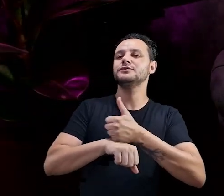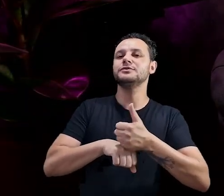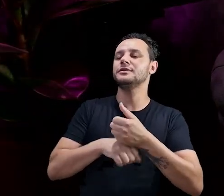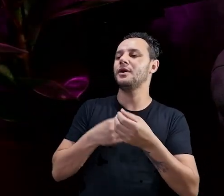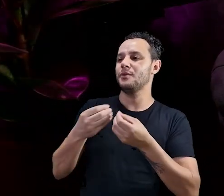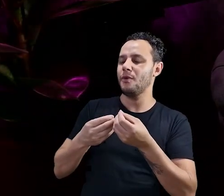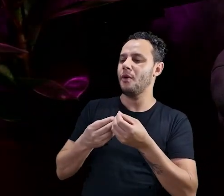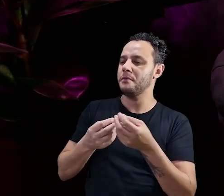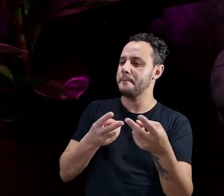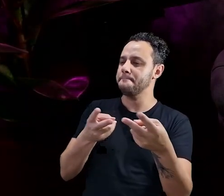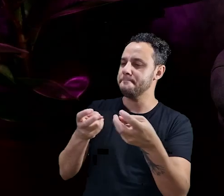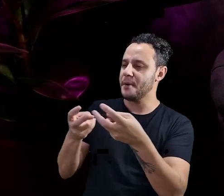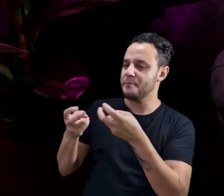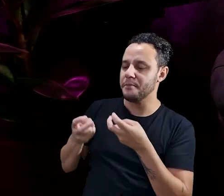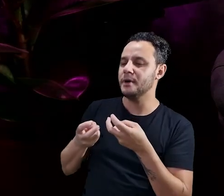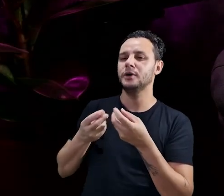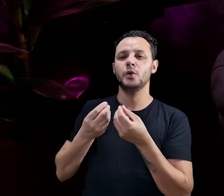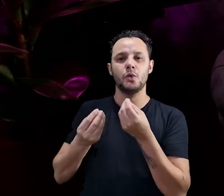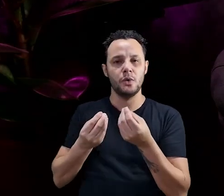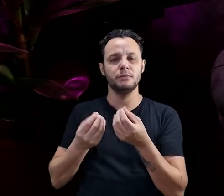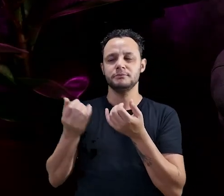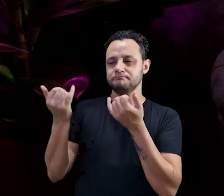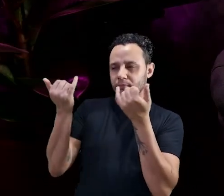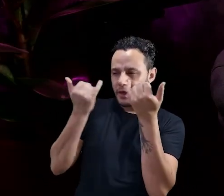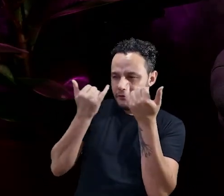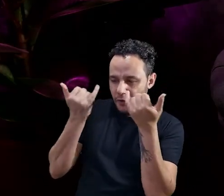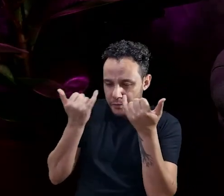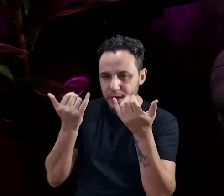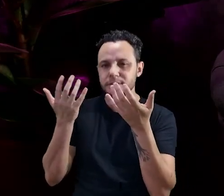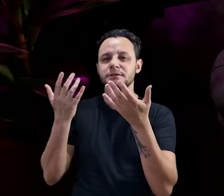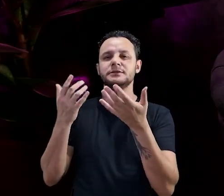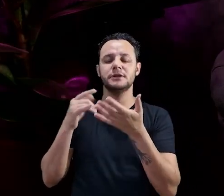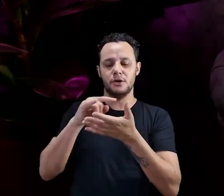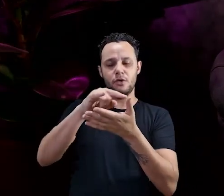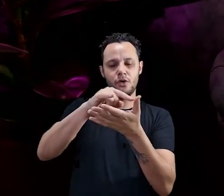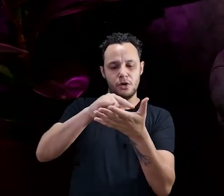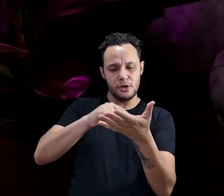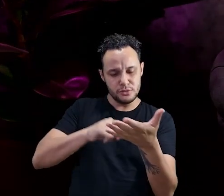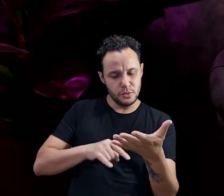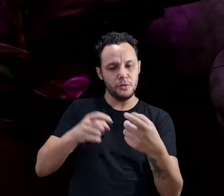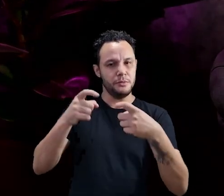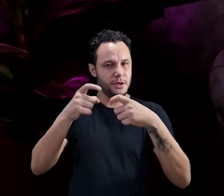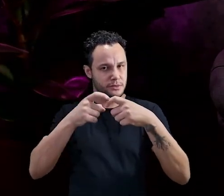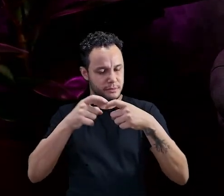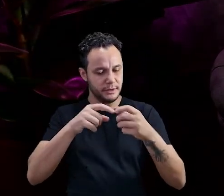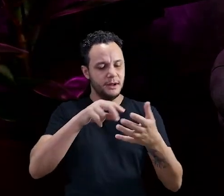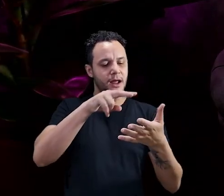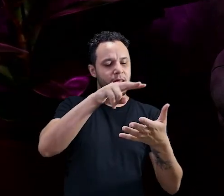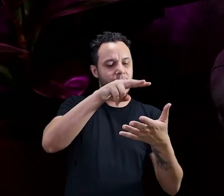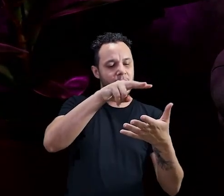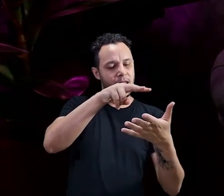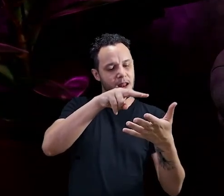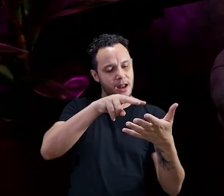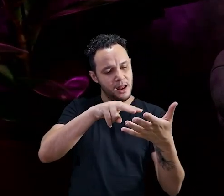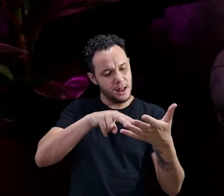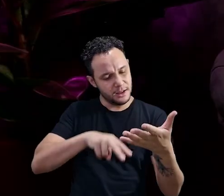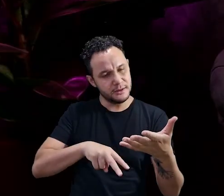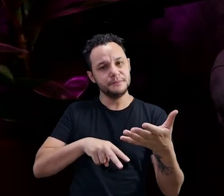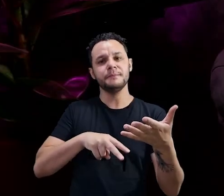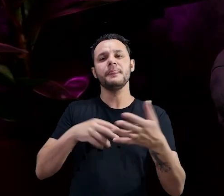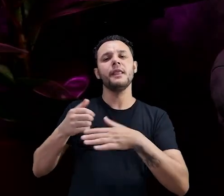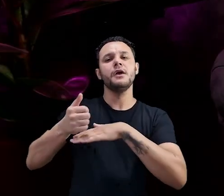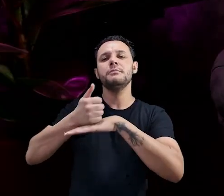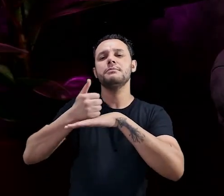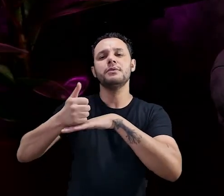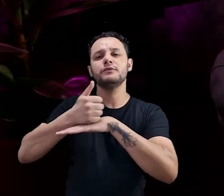caso. Como é que é o estudo de caso? Ele vai levantar informações com os diagnósticos que ele tiver em mãos, com laudos dos